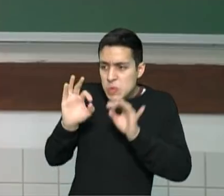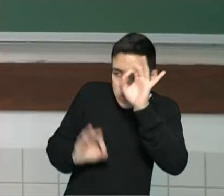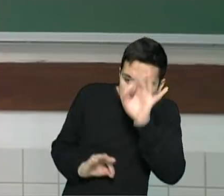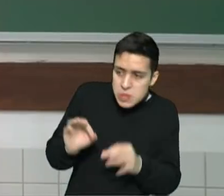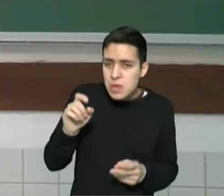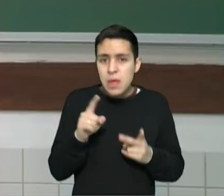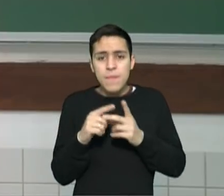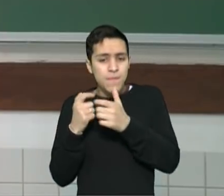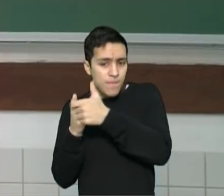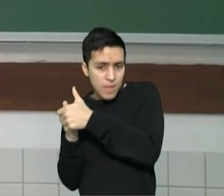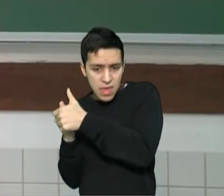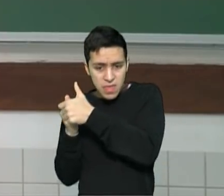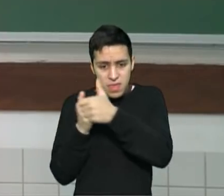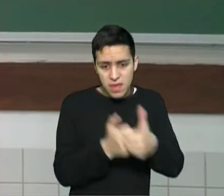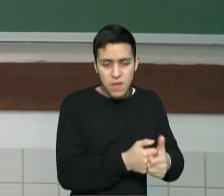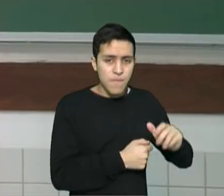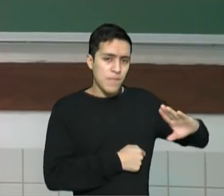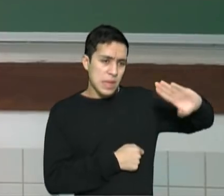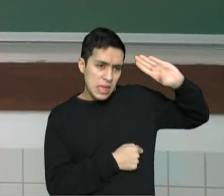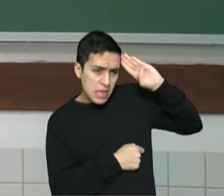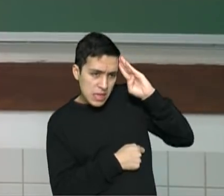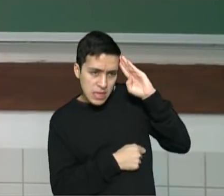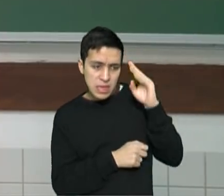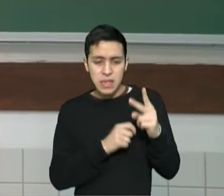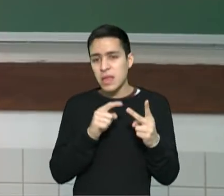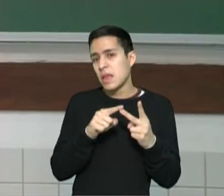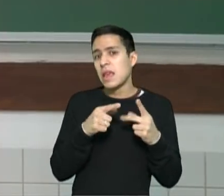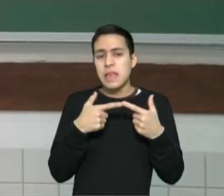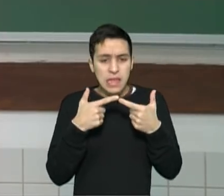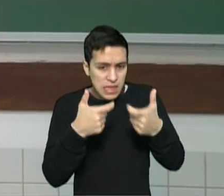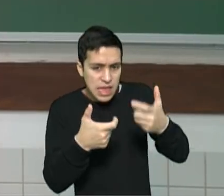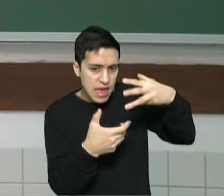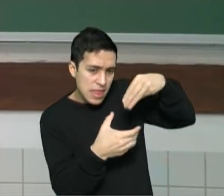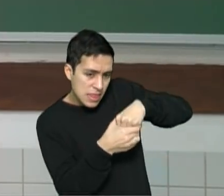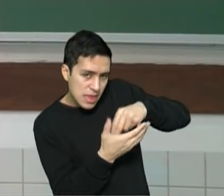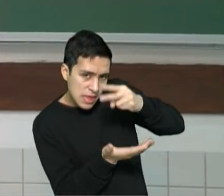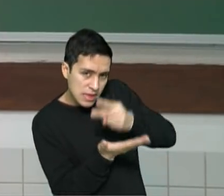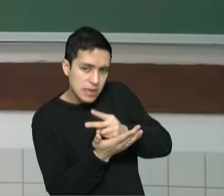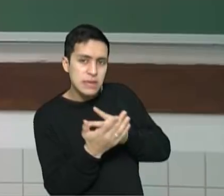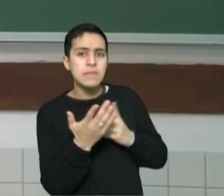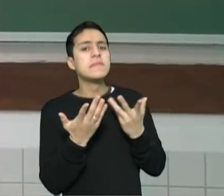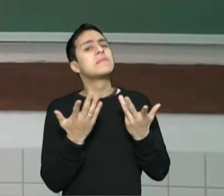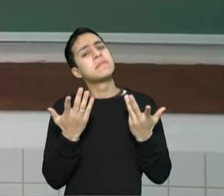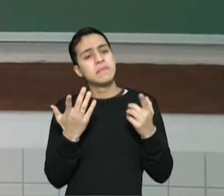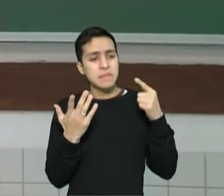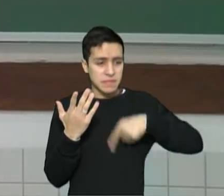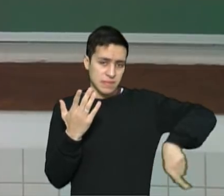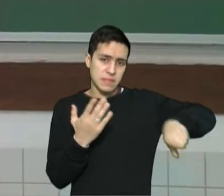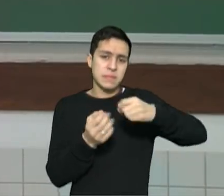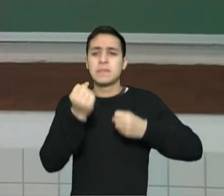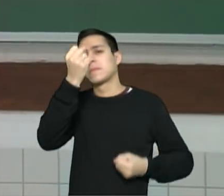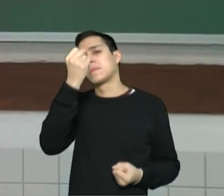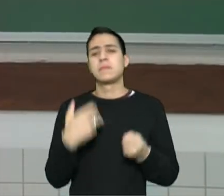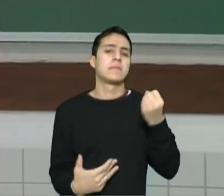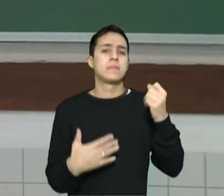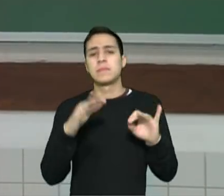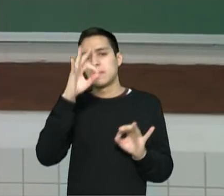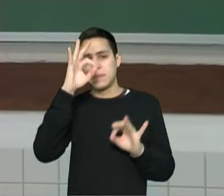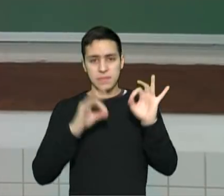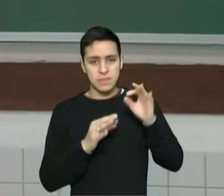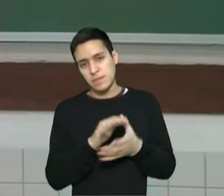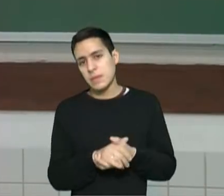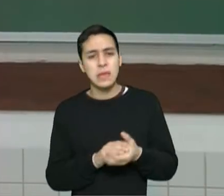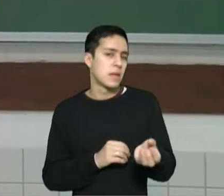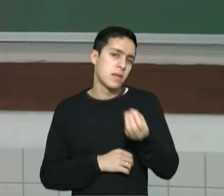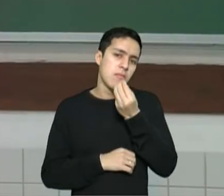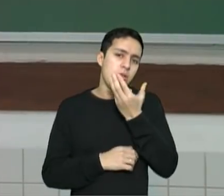exemplo, perseguições militares ou guerras internas. Eles também fazem essa organização. E,